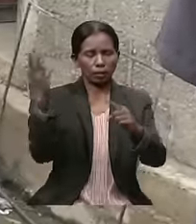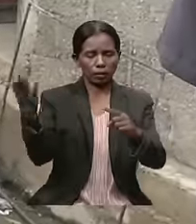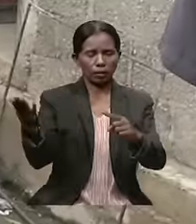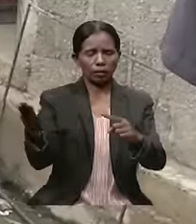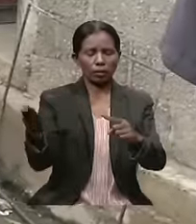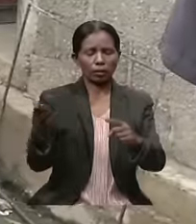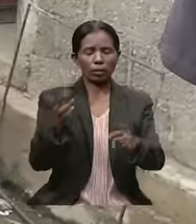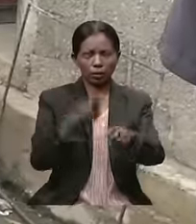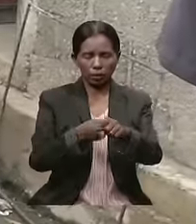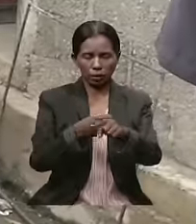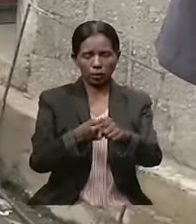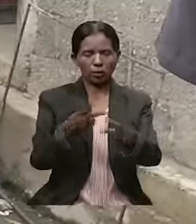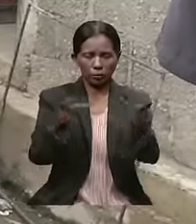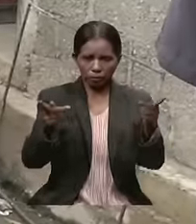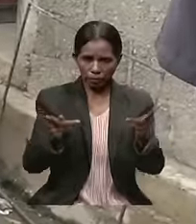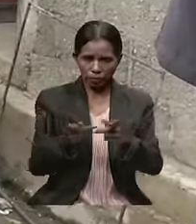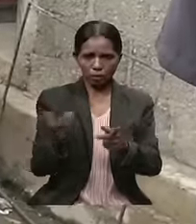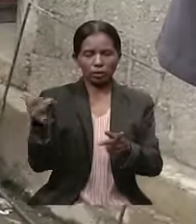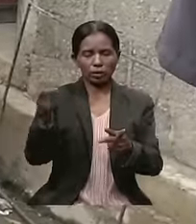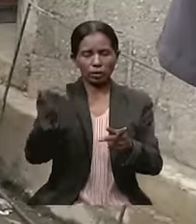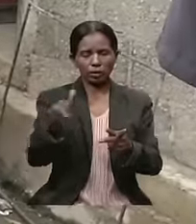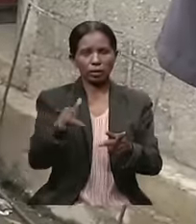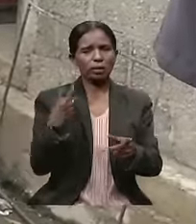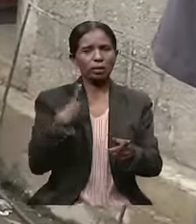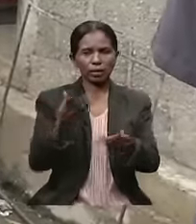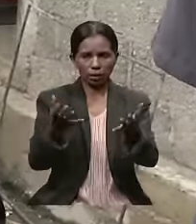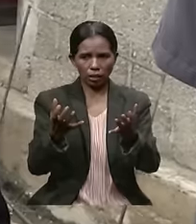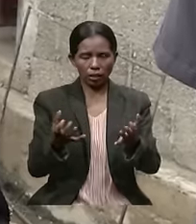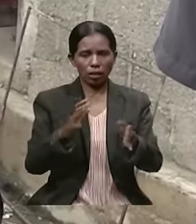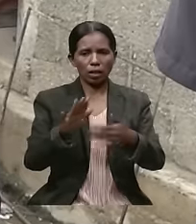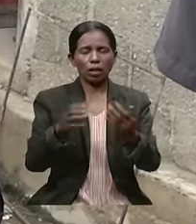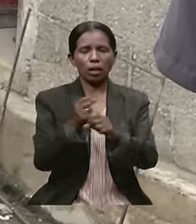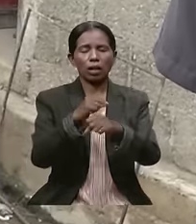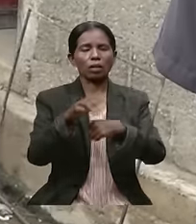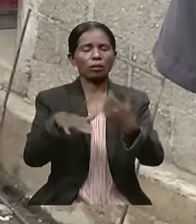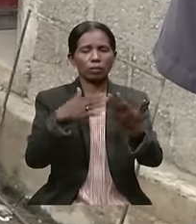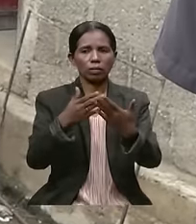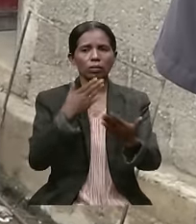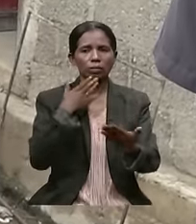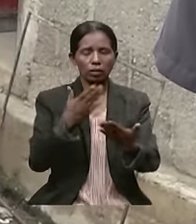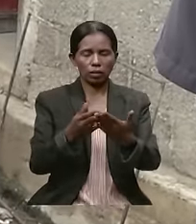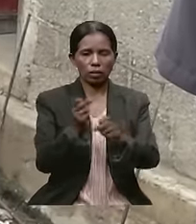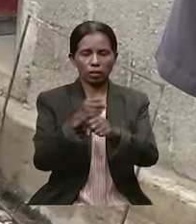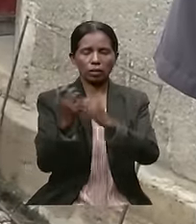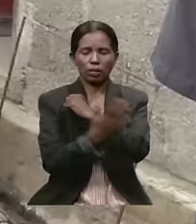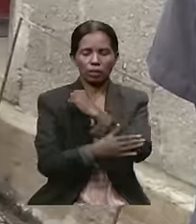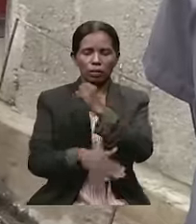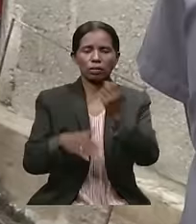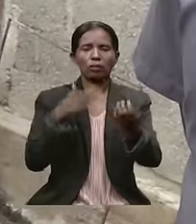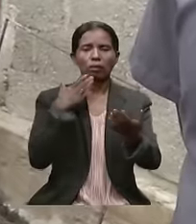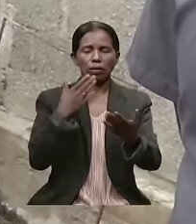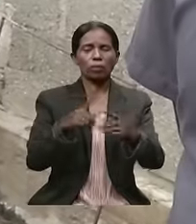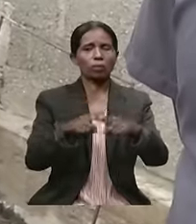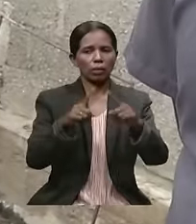nerasi, situasaun, kondisaun. Ita iha program, ita kar halo buat tutu dia, hato halo ita nena saun, ne desenvolvimento nelau. Mai